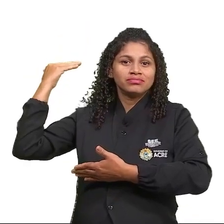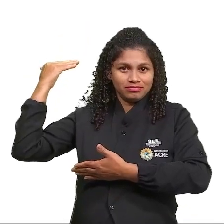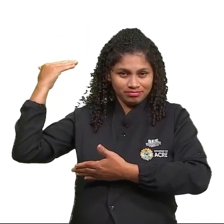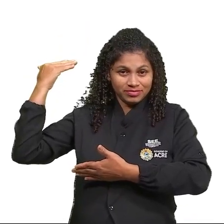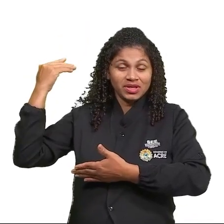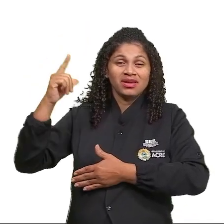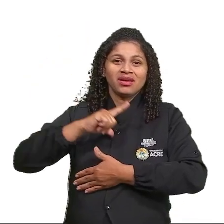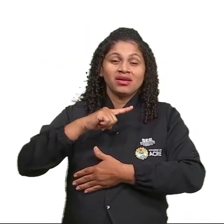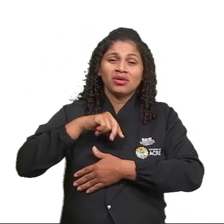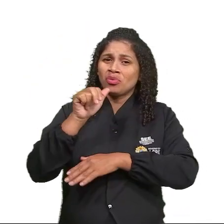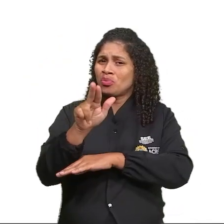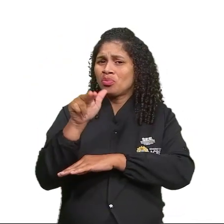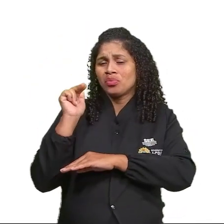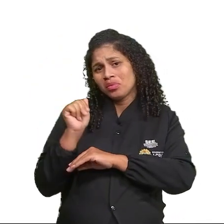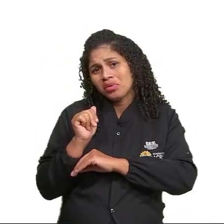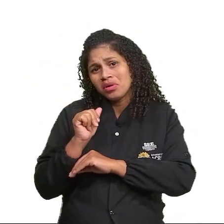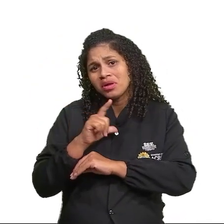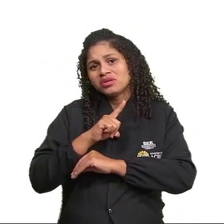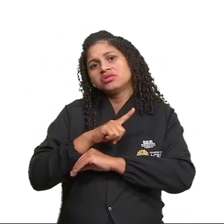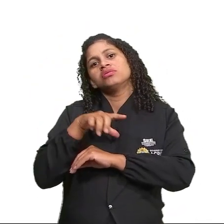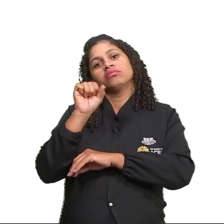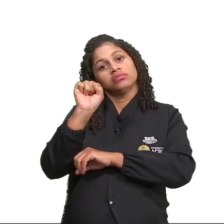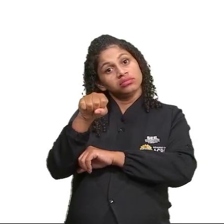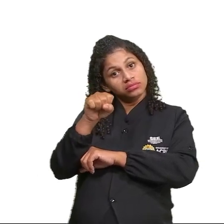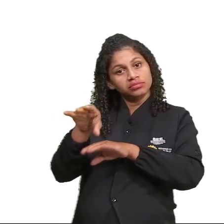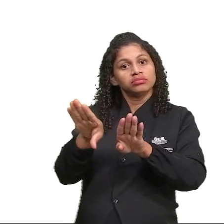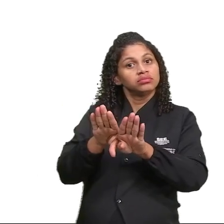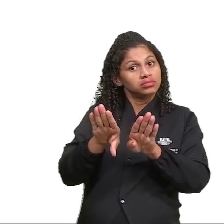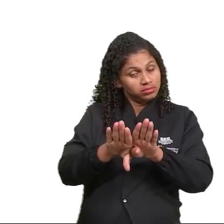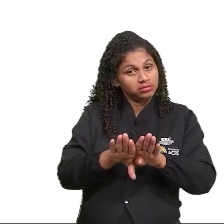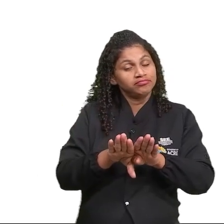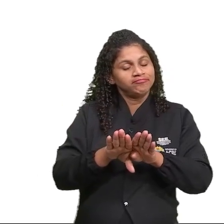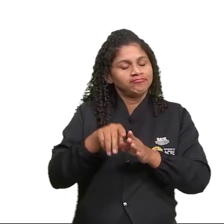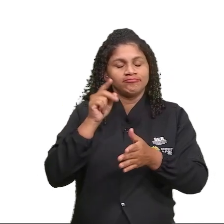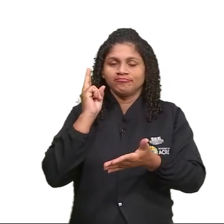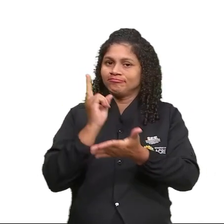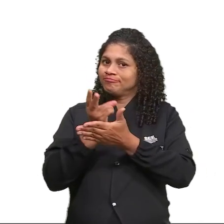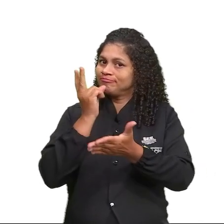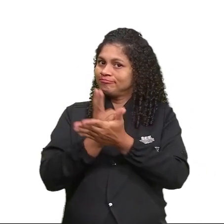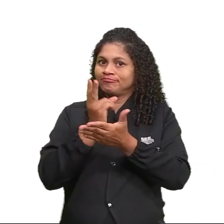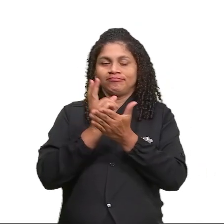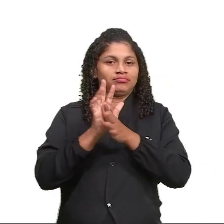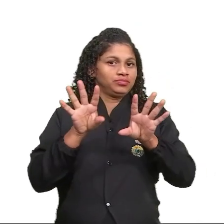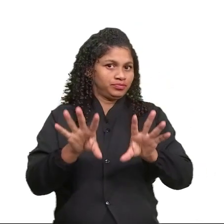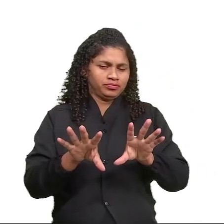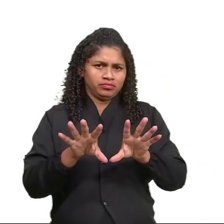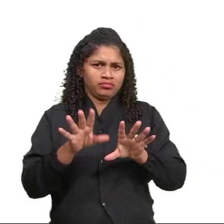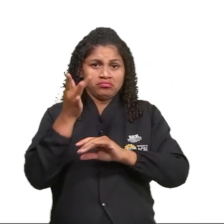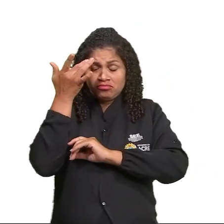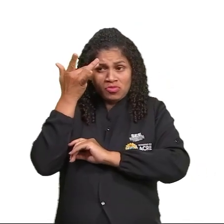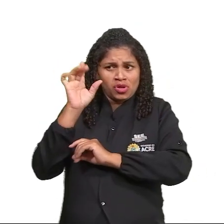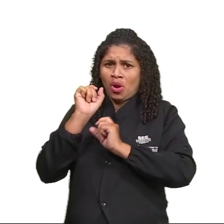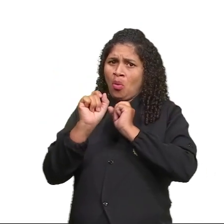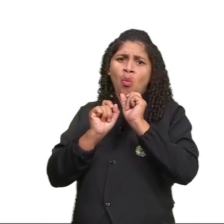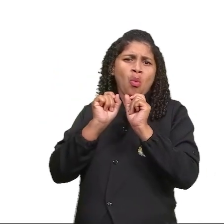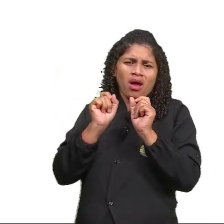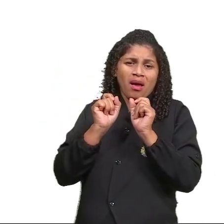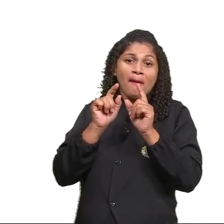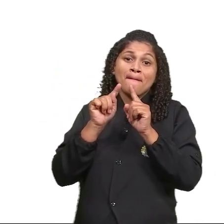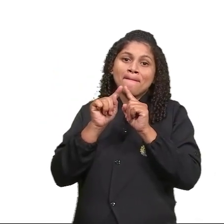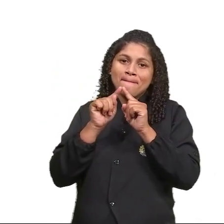o nunca e havia o sim. Sempre houve. Não sei o que, mas sei que o